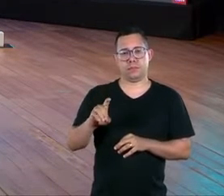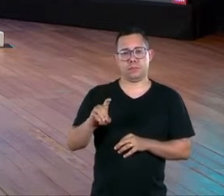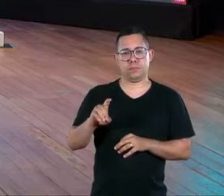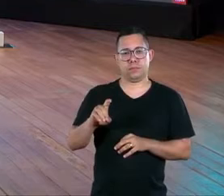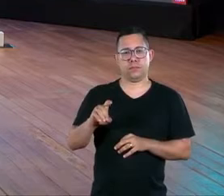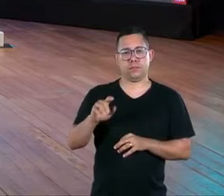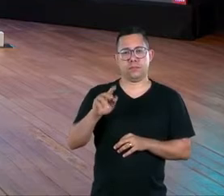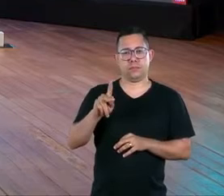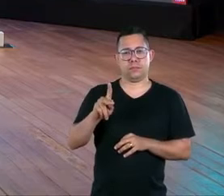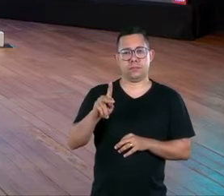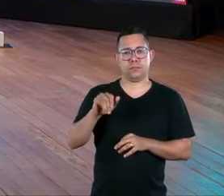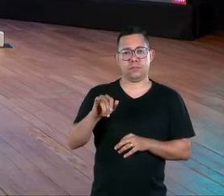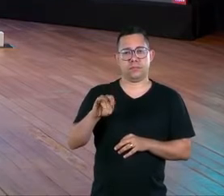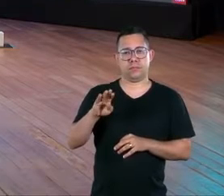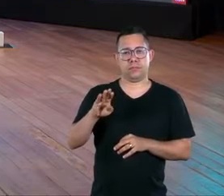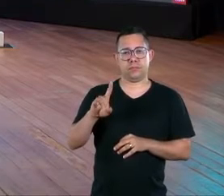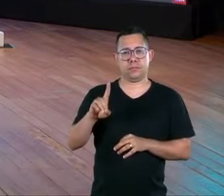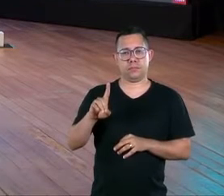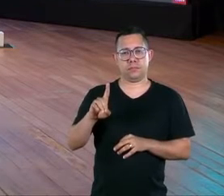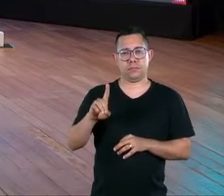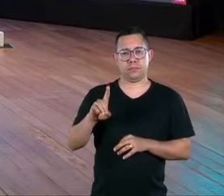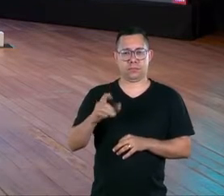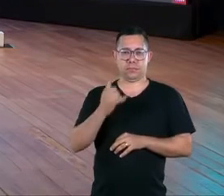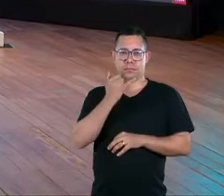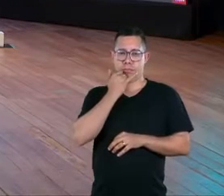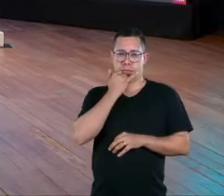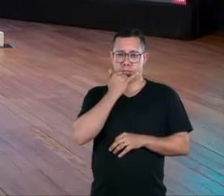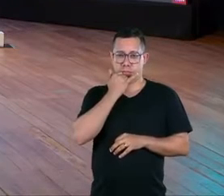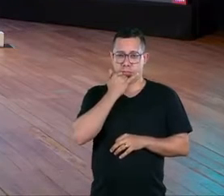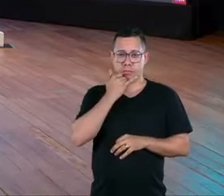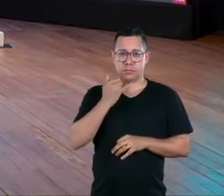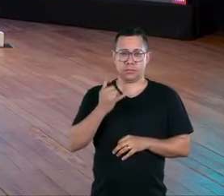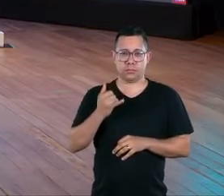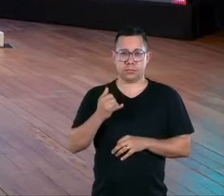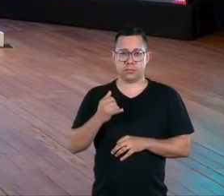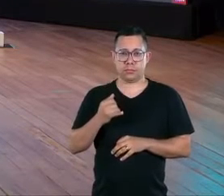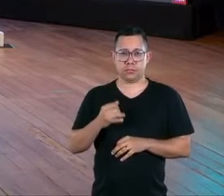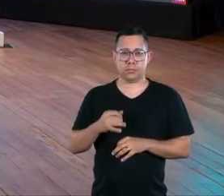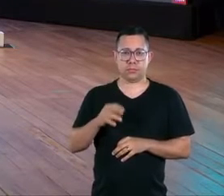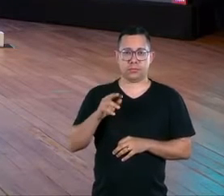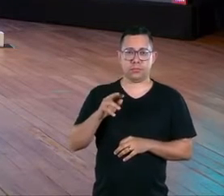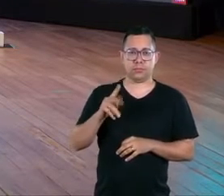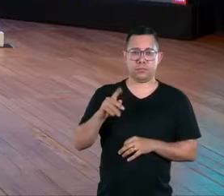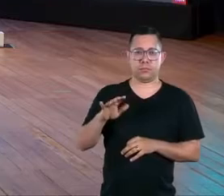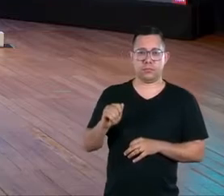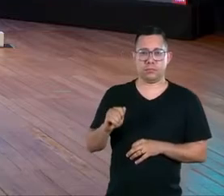PIBID. É isso, né? Desculpa, professor. Afroindígena.